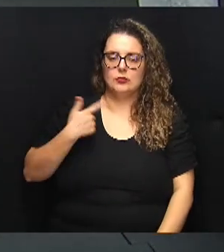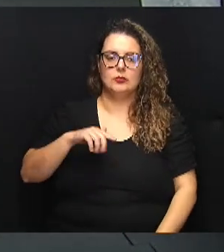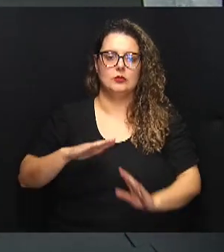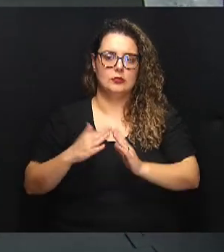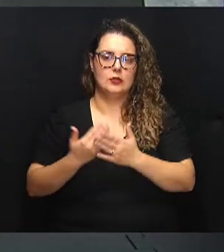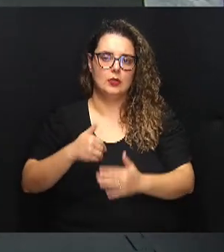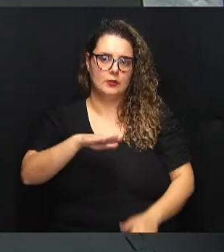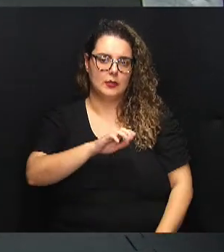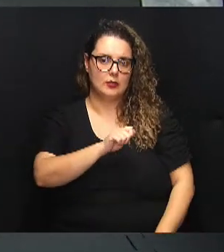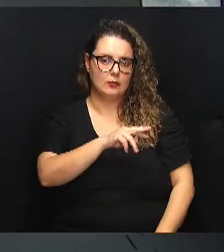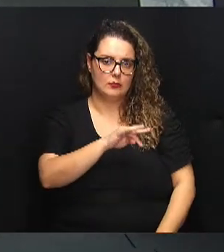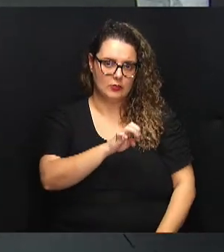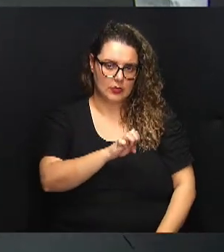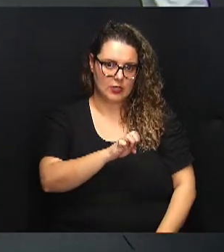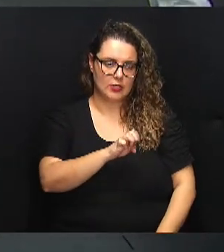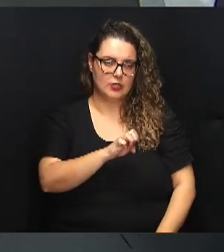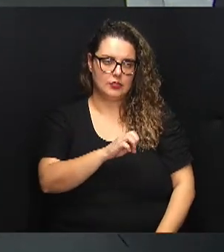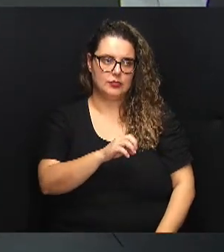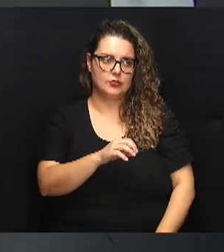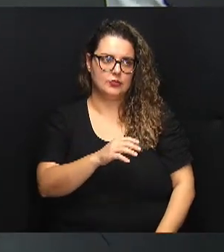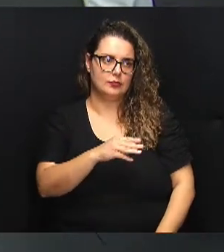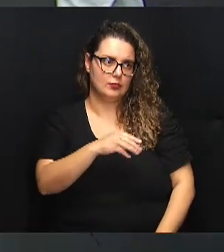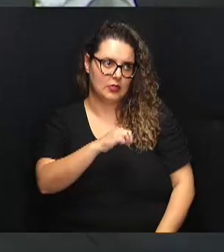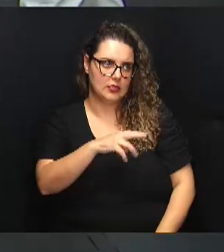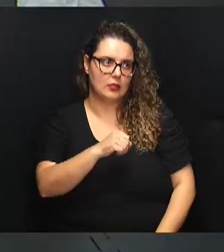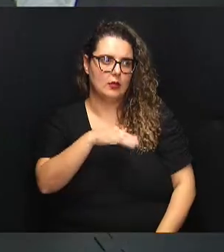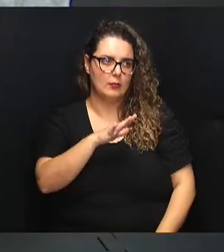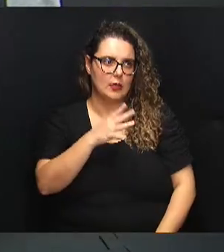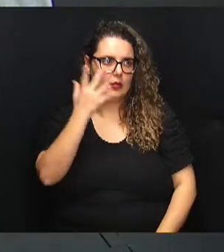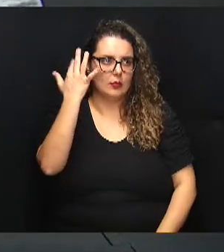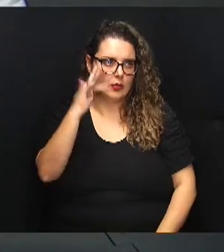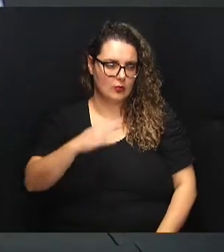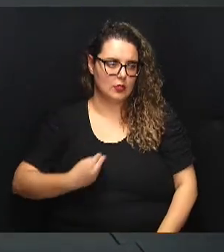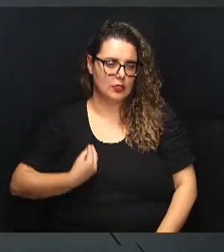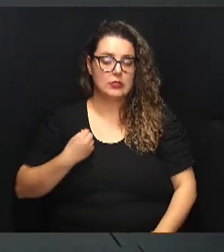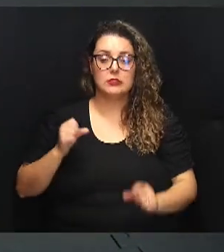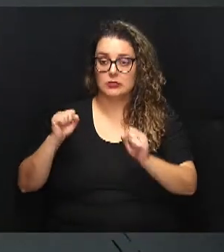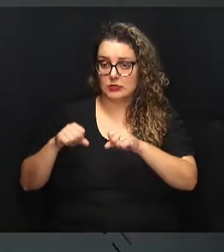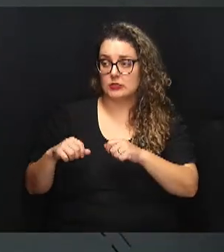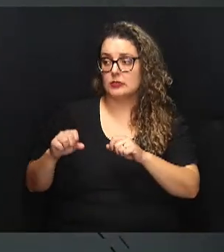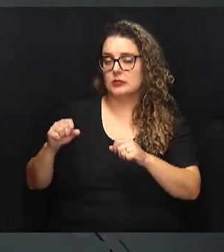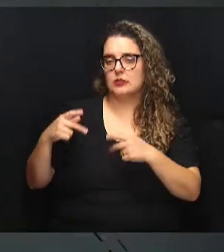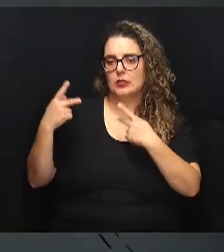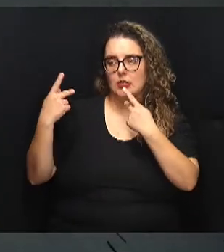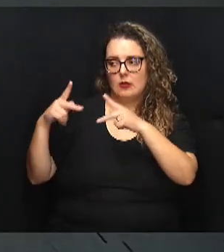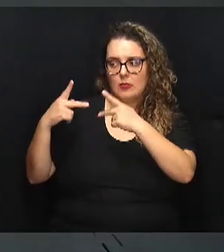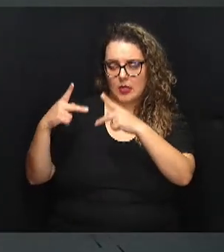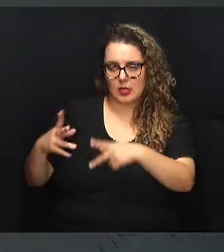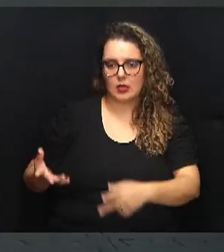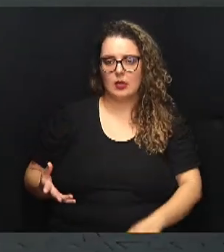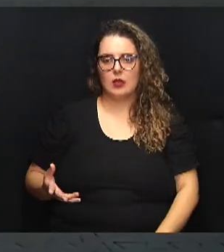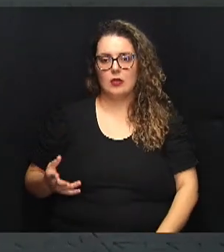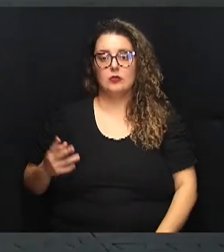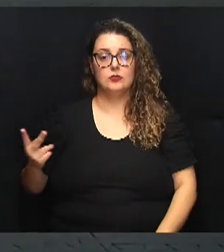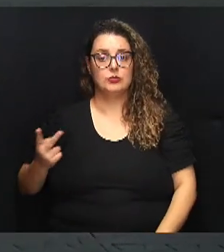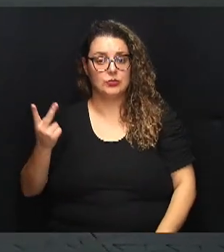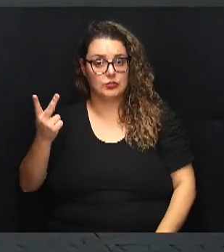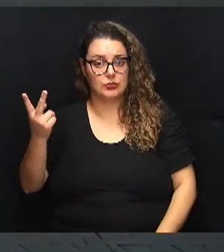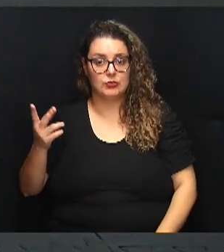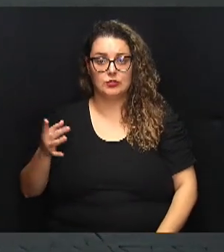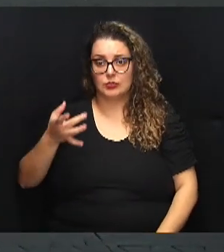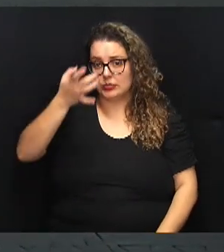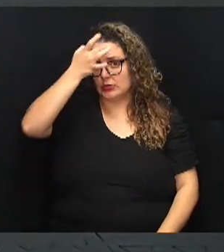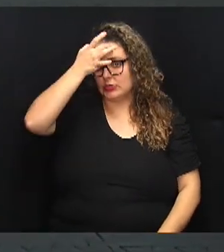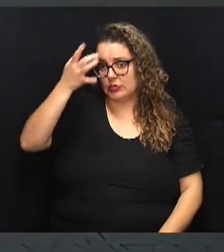arte marcial, né? É uma filosofia de vida? Com certeza, com certeza. Ela prega a questão dos valores, das